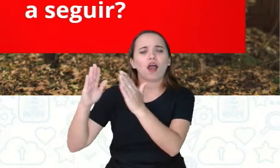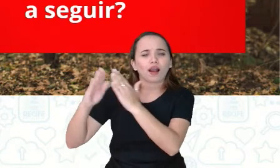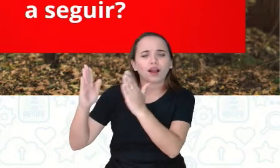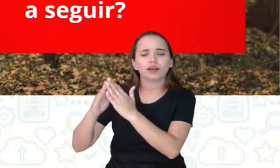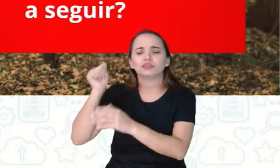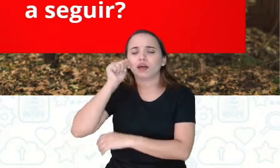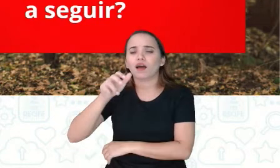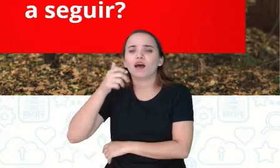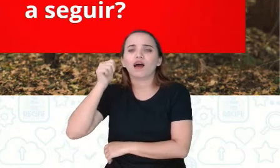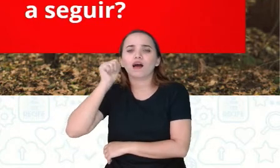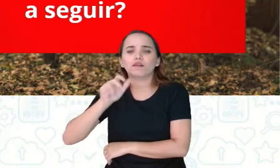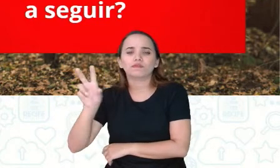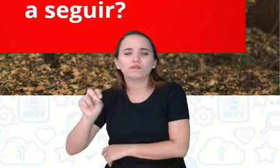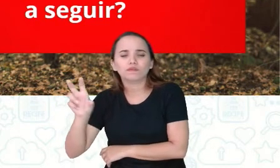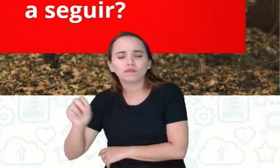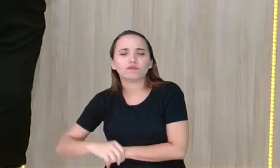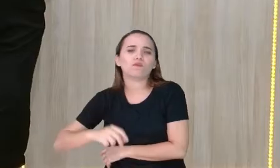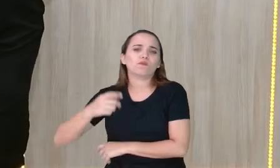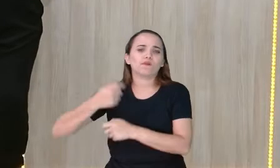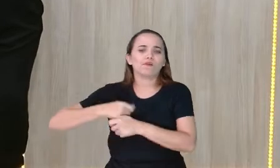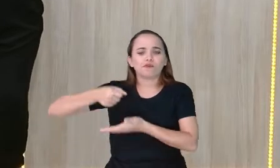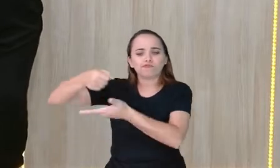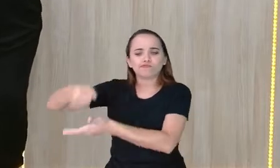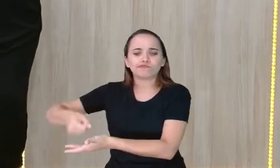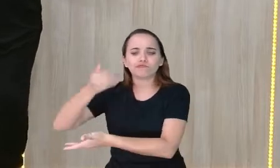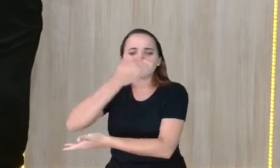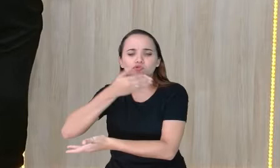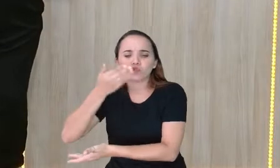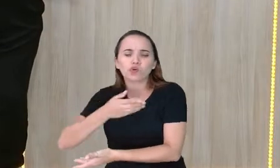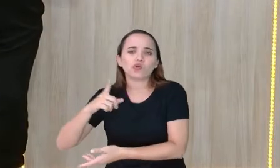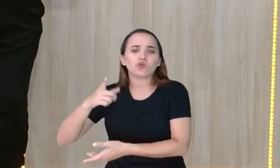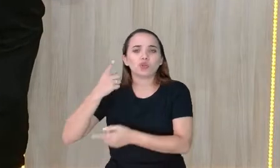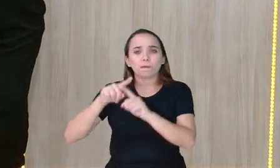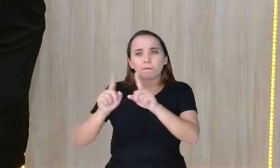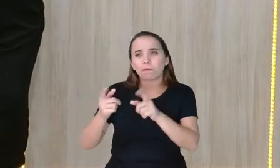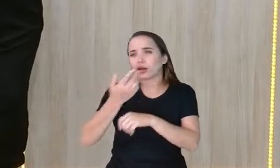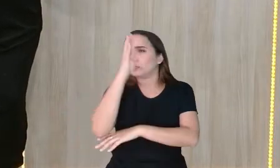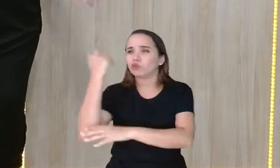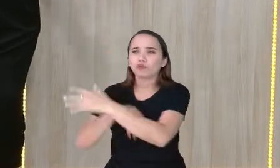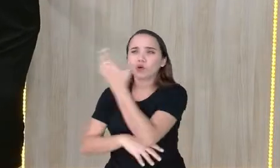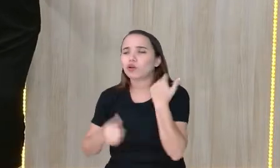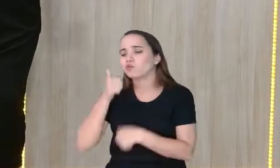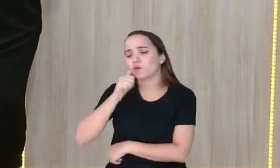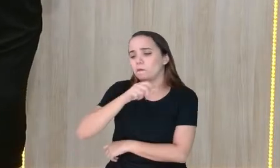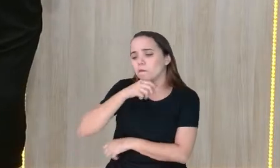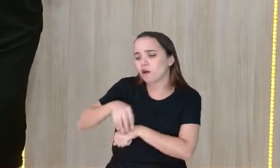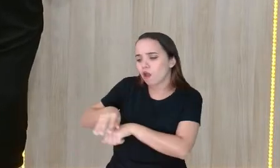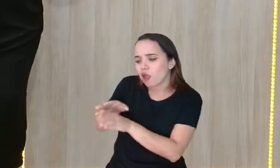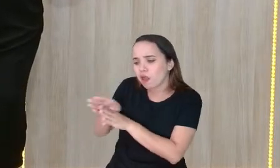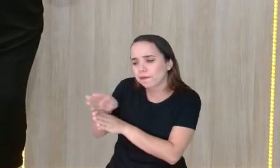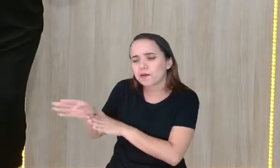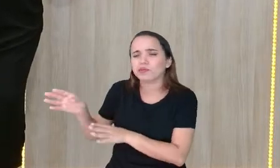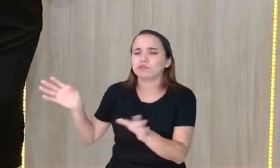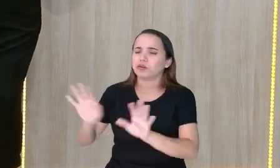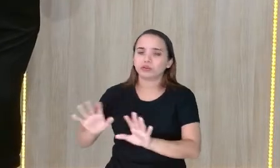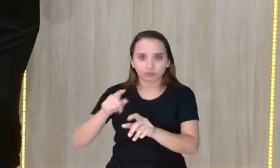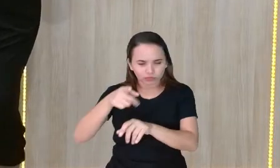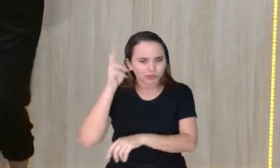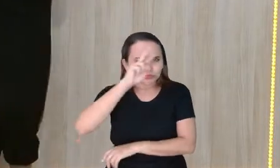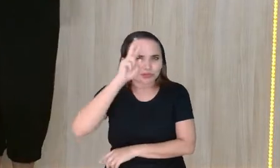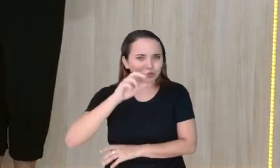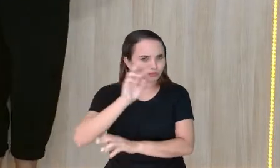dela disse, não vá pela floresta por causa do lobo. E o lobo se disfarça de avó. E tem o caçador. Vocês lembram disso,